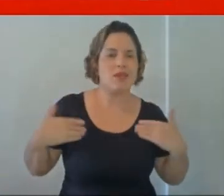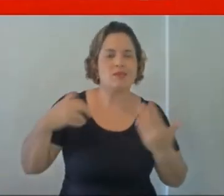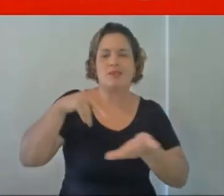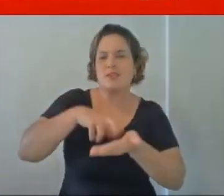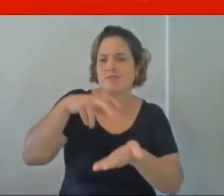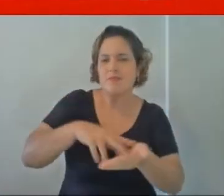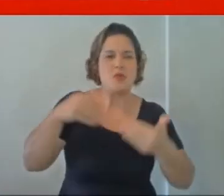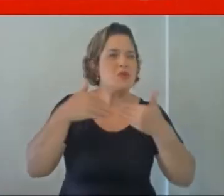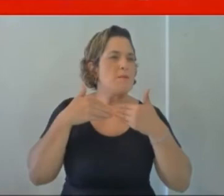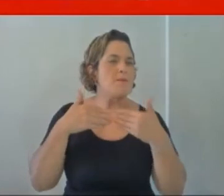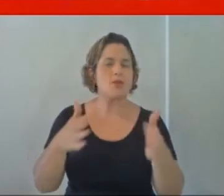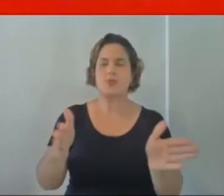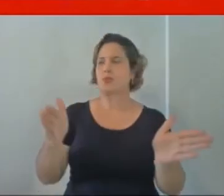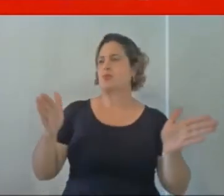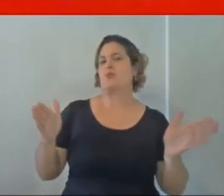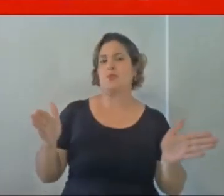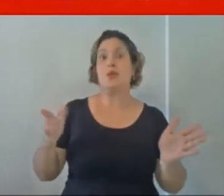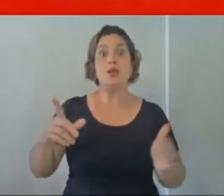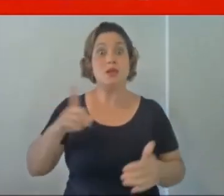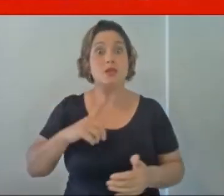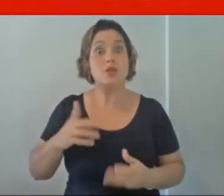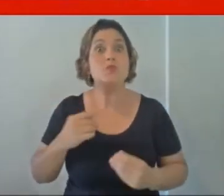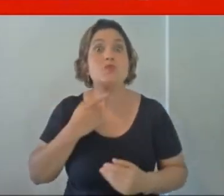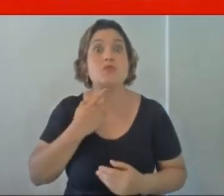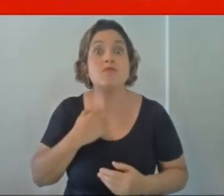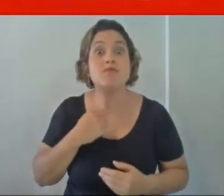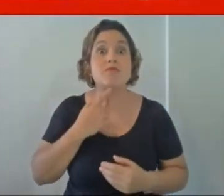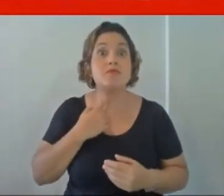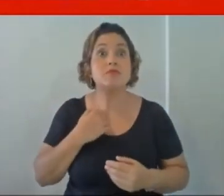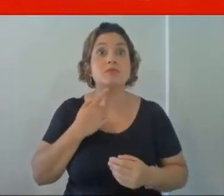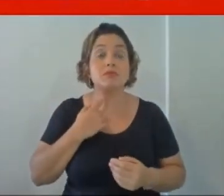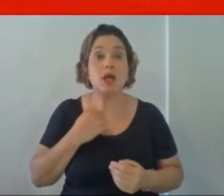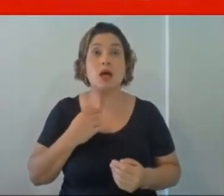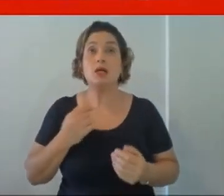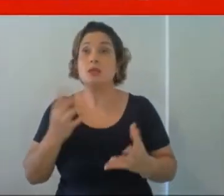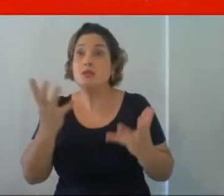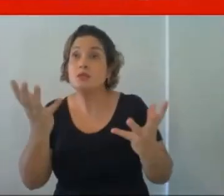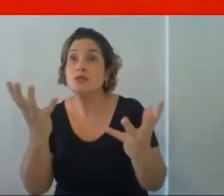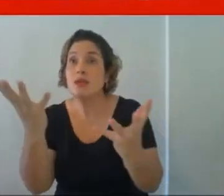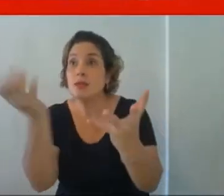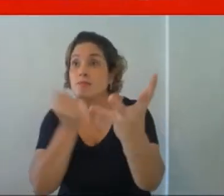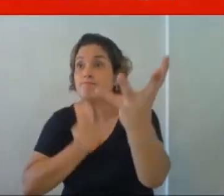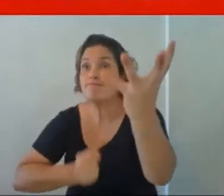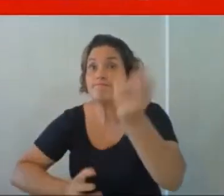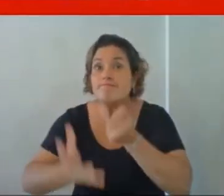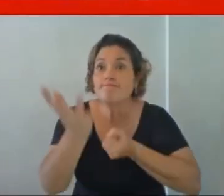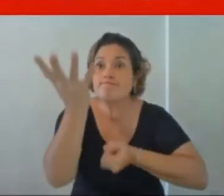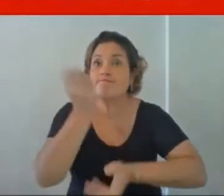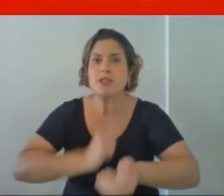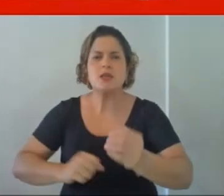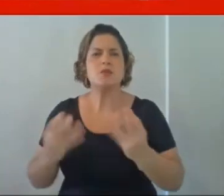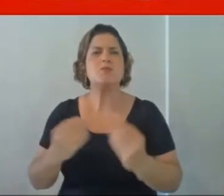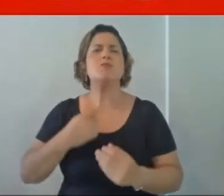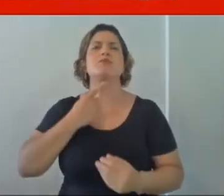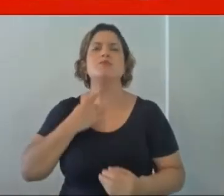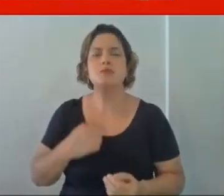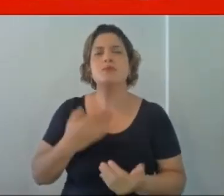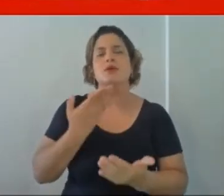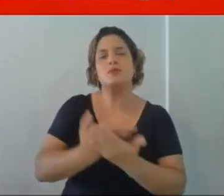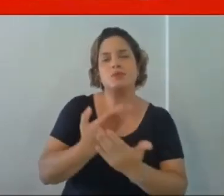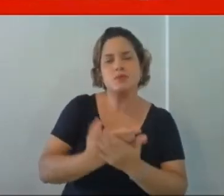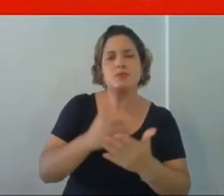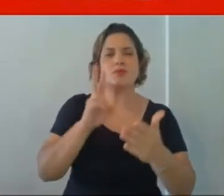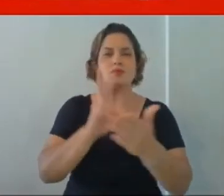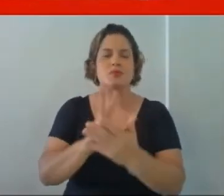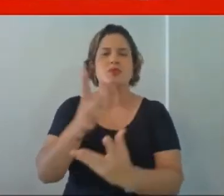muita abertura, com muito desejo de escuta e com muita vontade dos estudantes indígenas e dos artistas